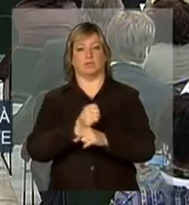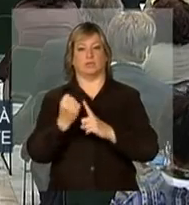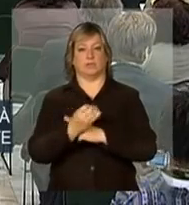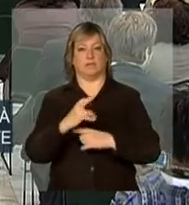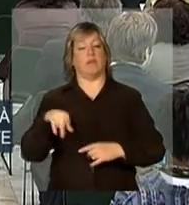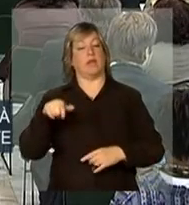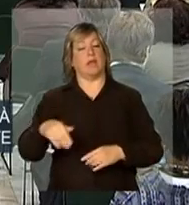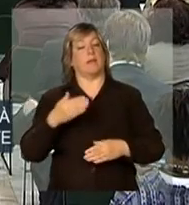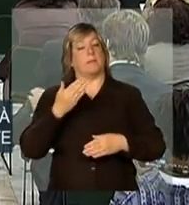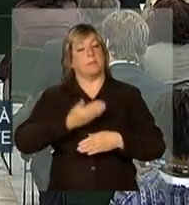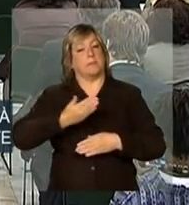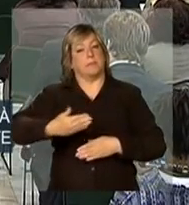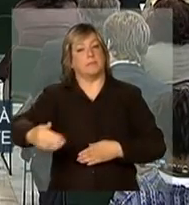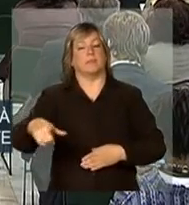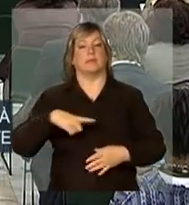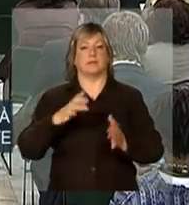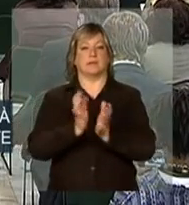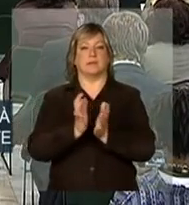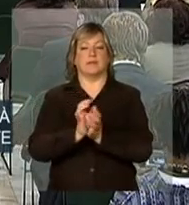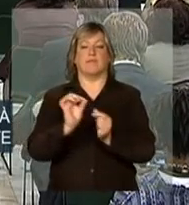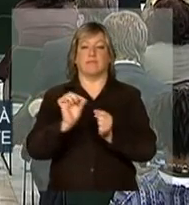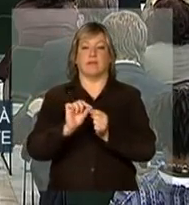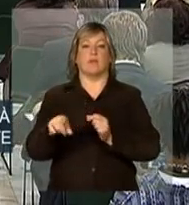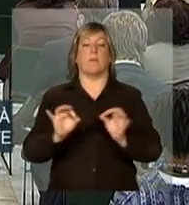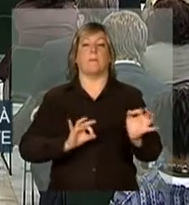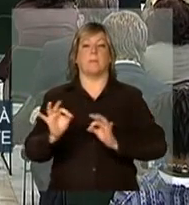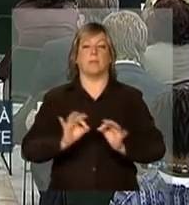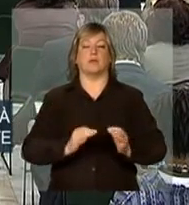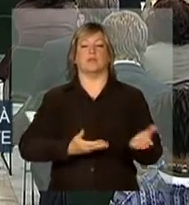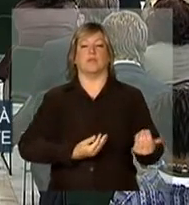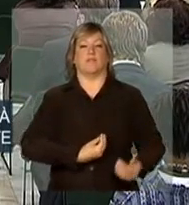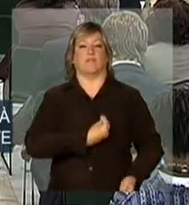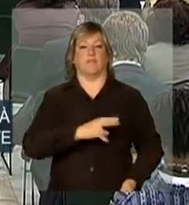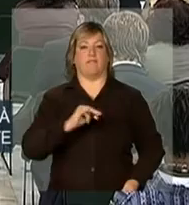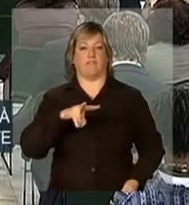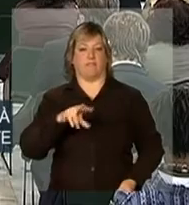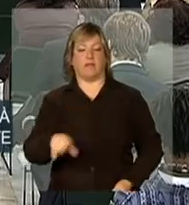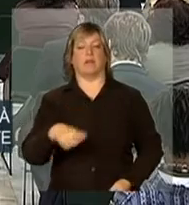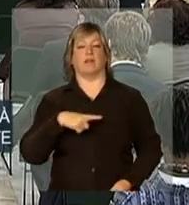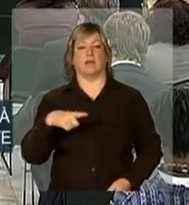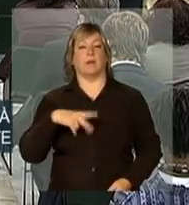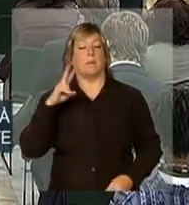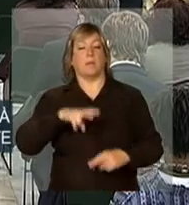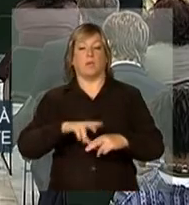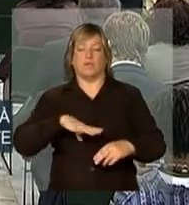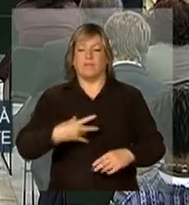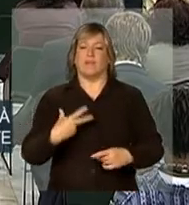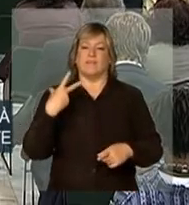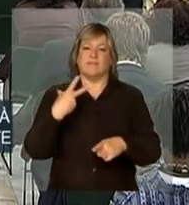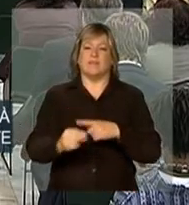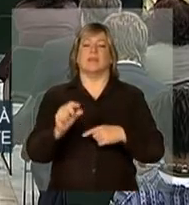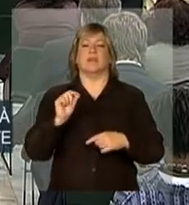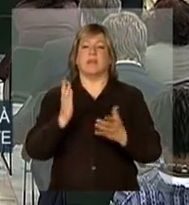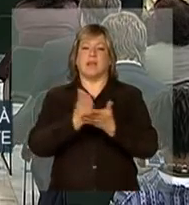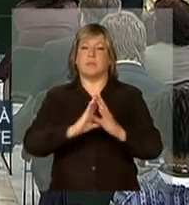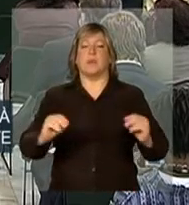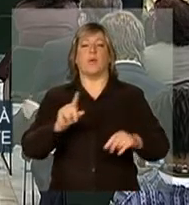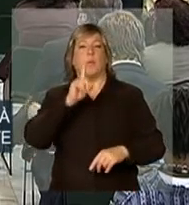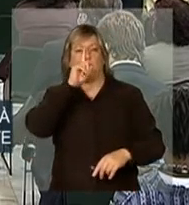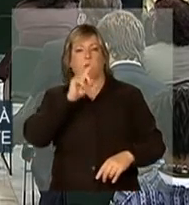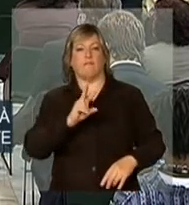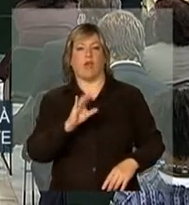do processo de construção coletiva do plano Juventude Viva, fruto da agenda de enfrentamento à violência contra a Juventude